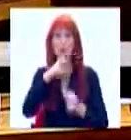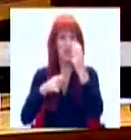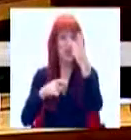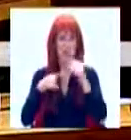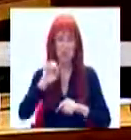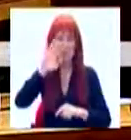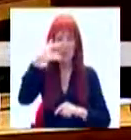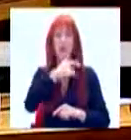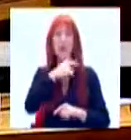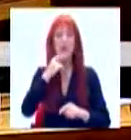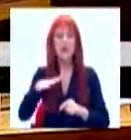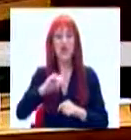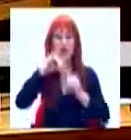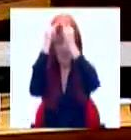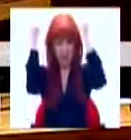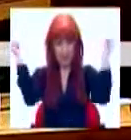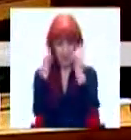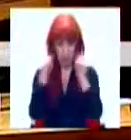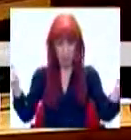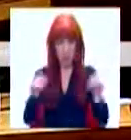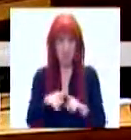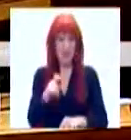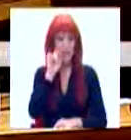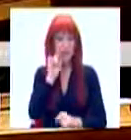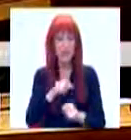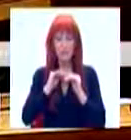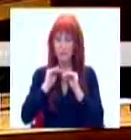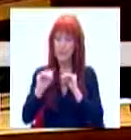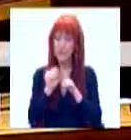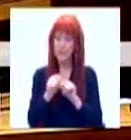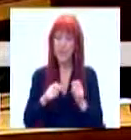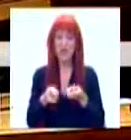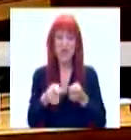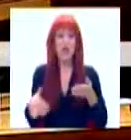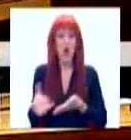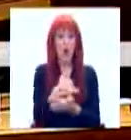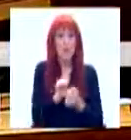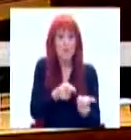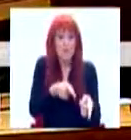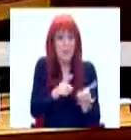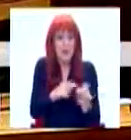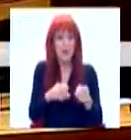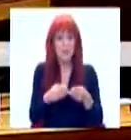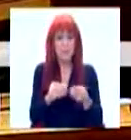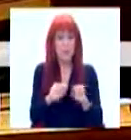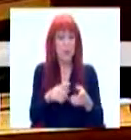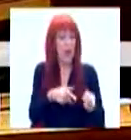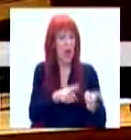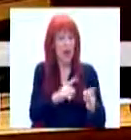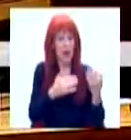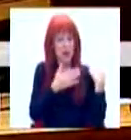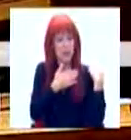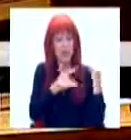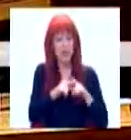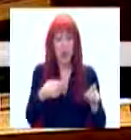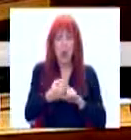Um primeiro compromisso de dimensão internacional de defesa da sustentabilidade na gestão dos recursos da pesca, de uma pesca responsável,